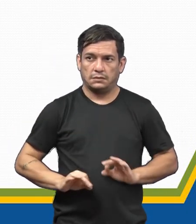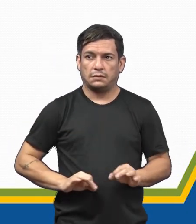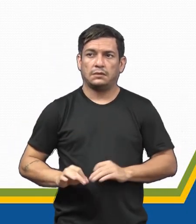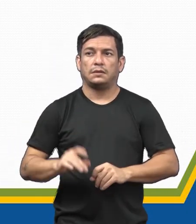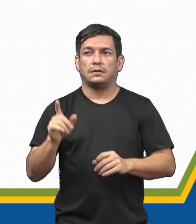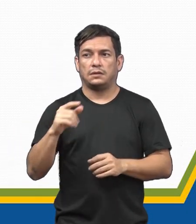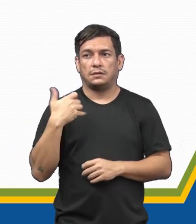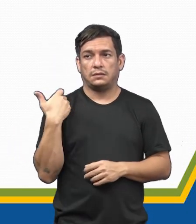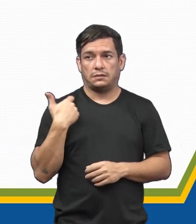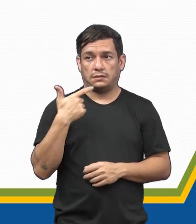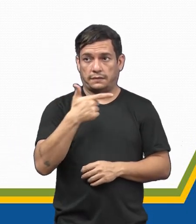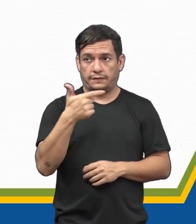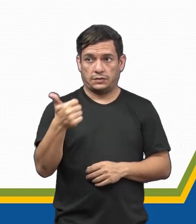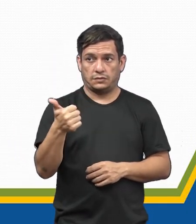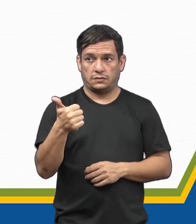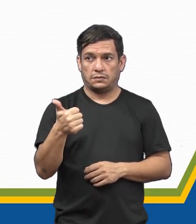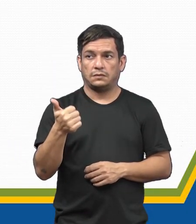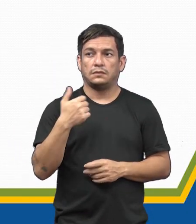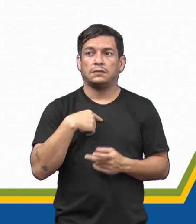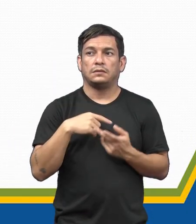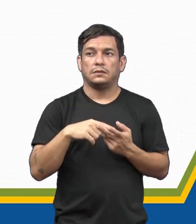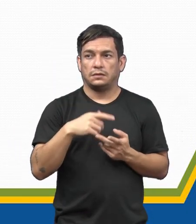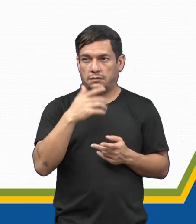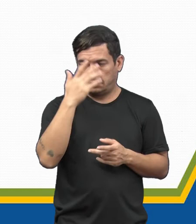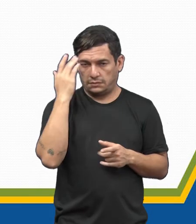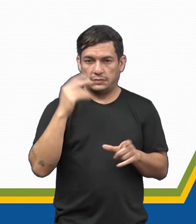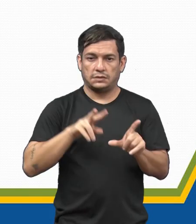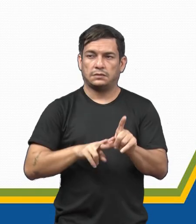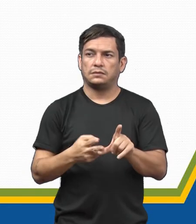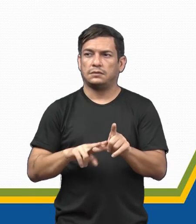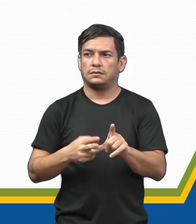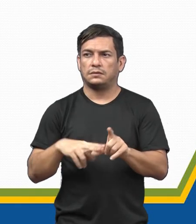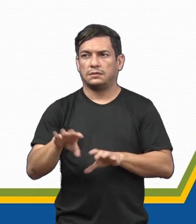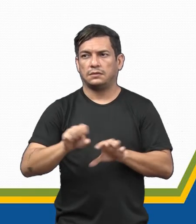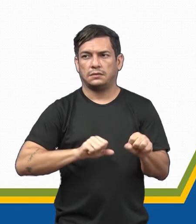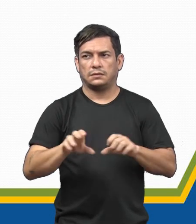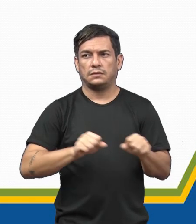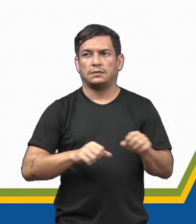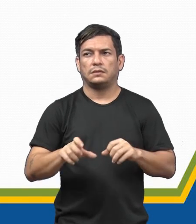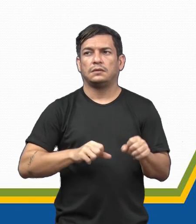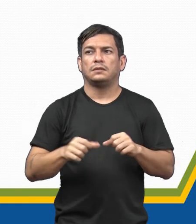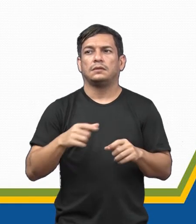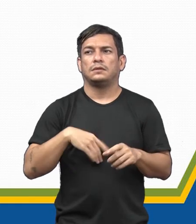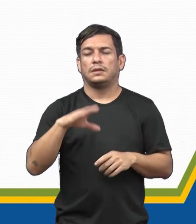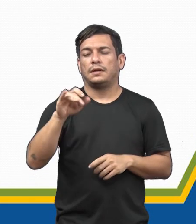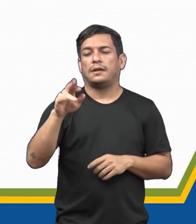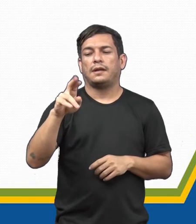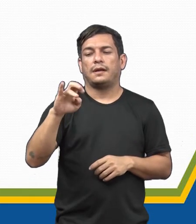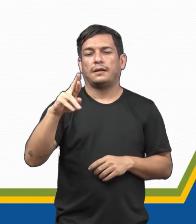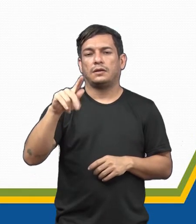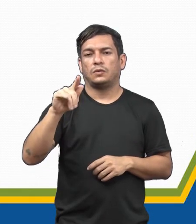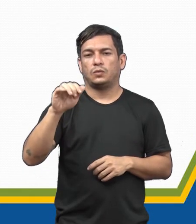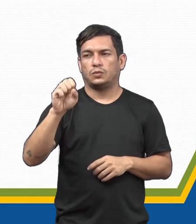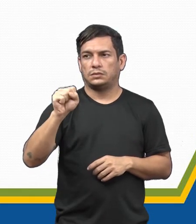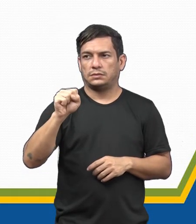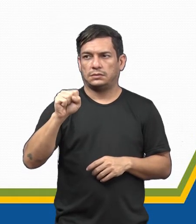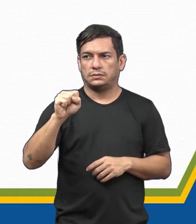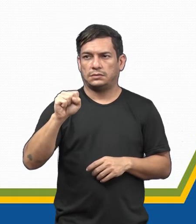que foram maiores de 21 anos, os bacharéis formados e os clérigos de ordens